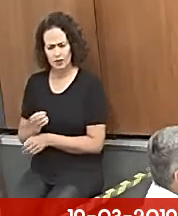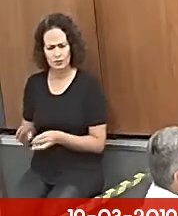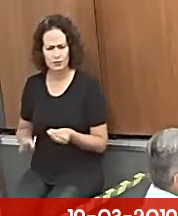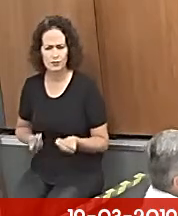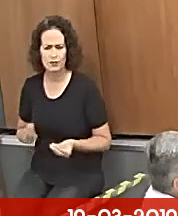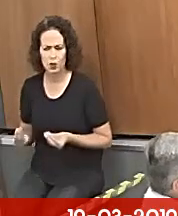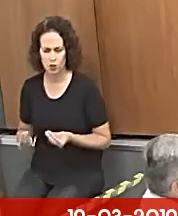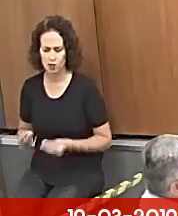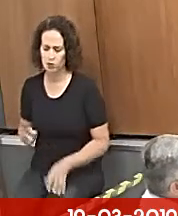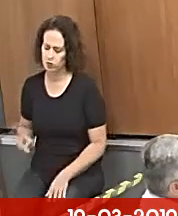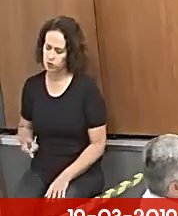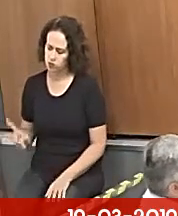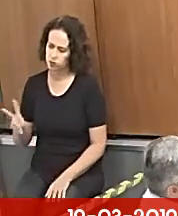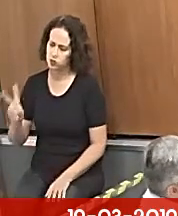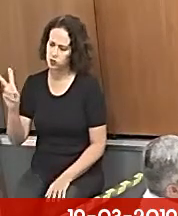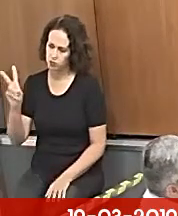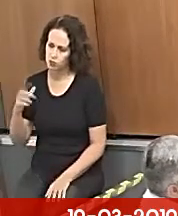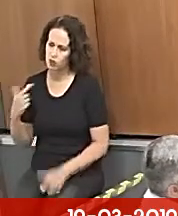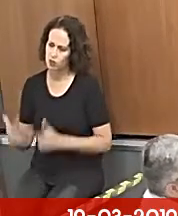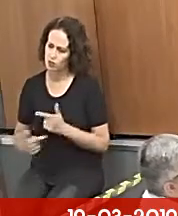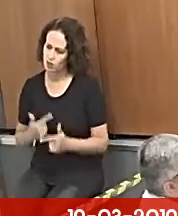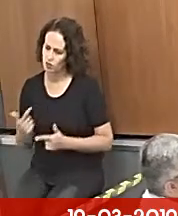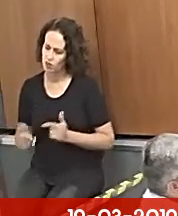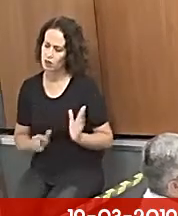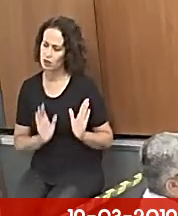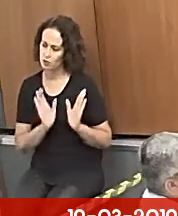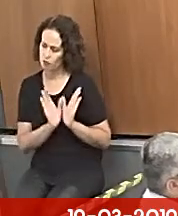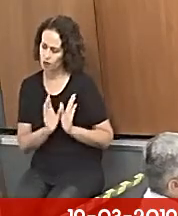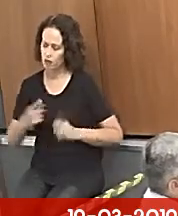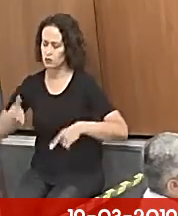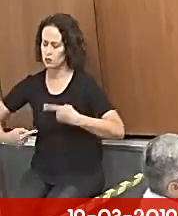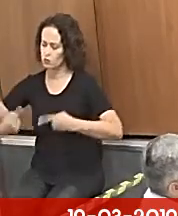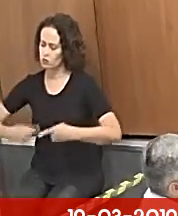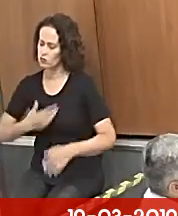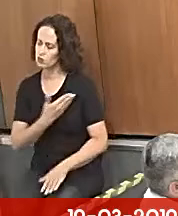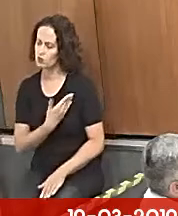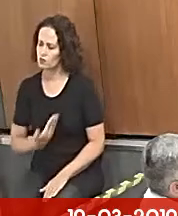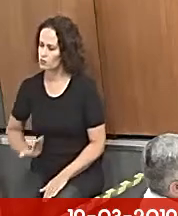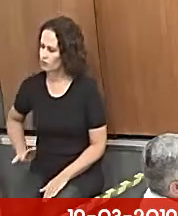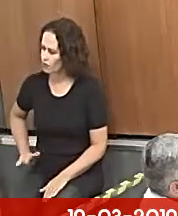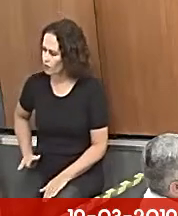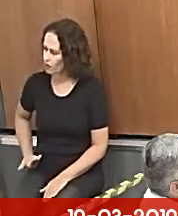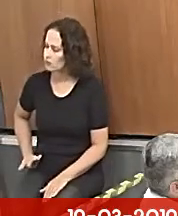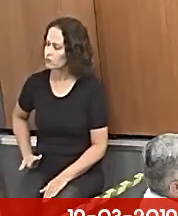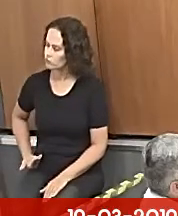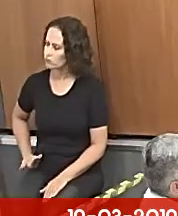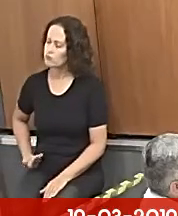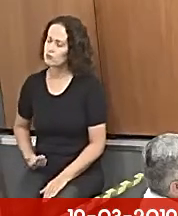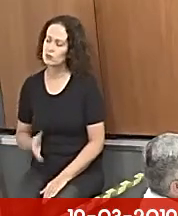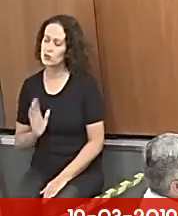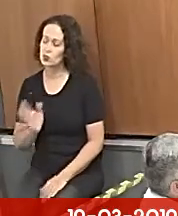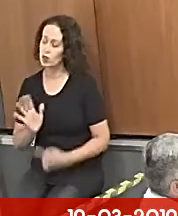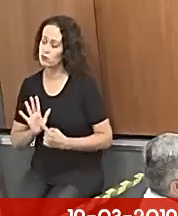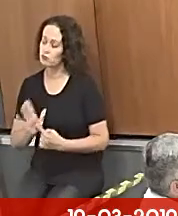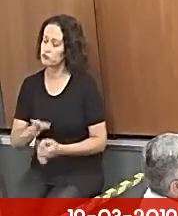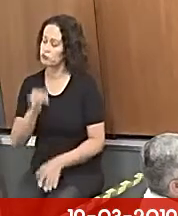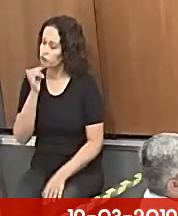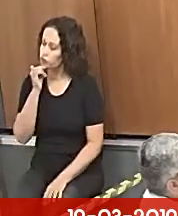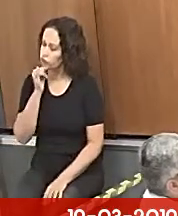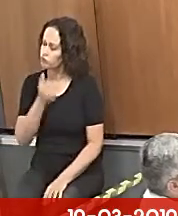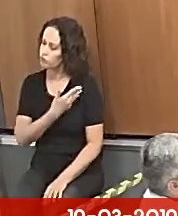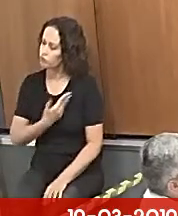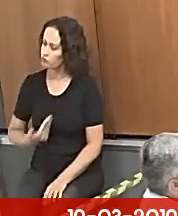valorização aos trabalhos apae discutir com o governo a sua posição e ela nos deu o exemplo que o governo precisa